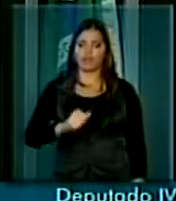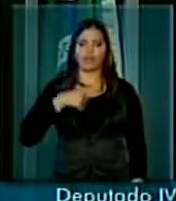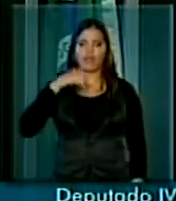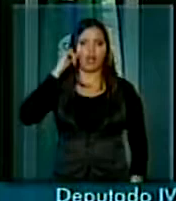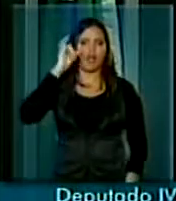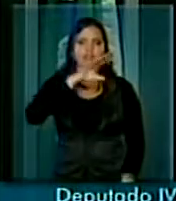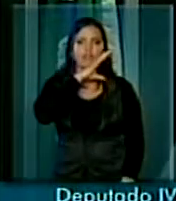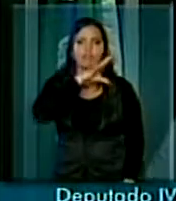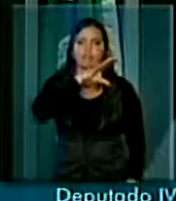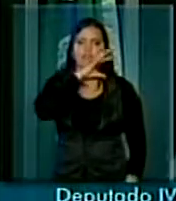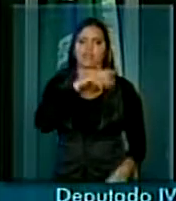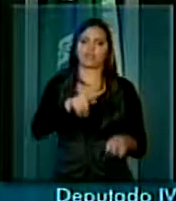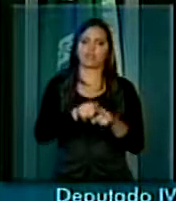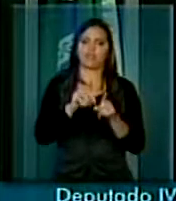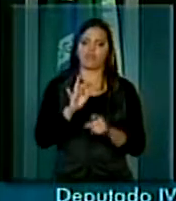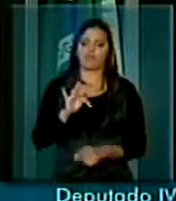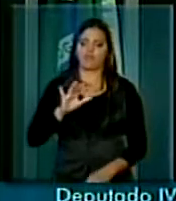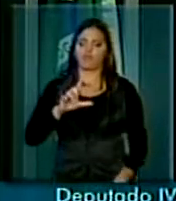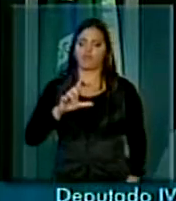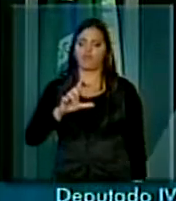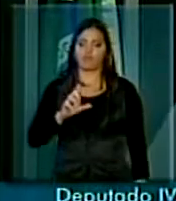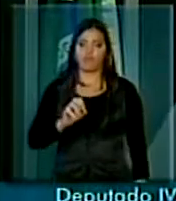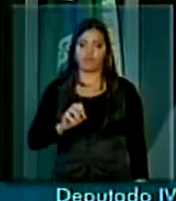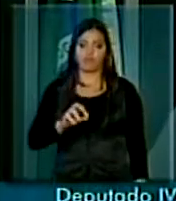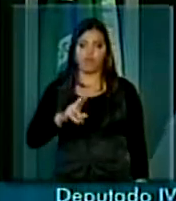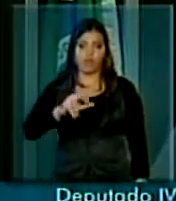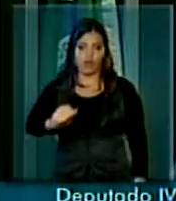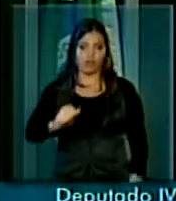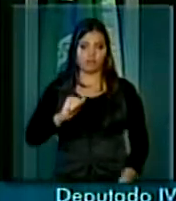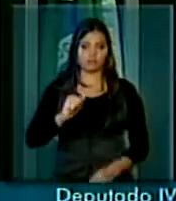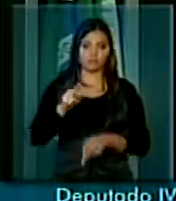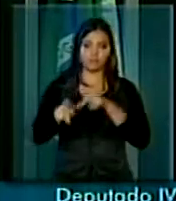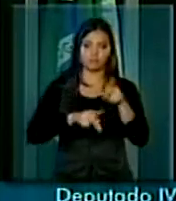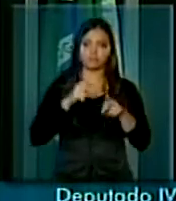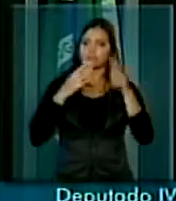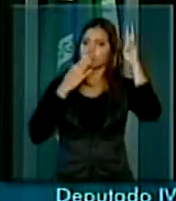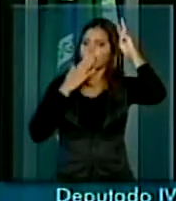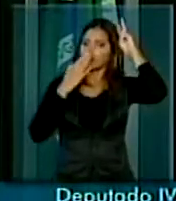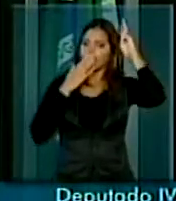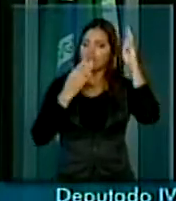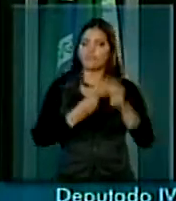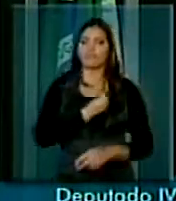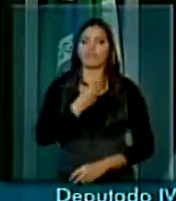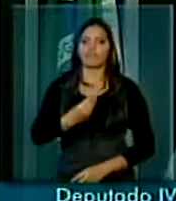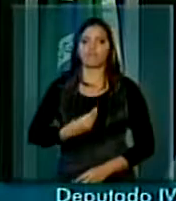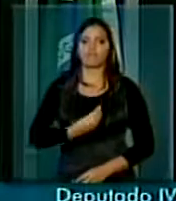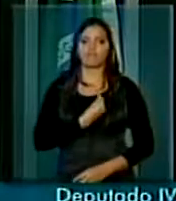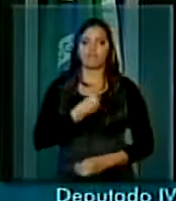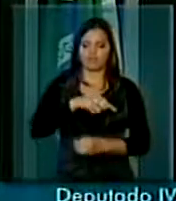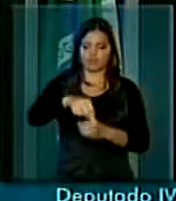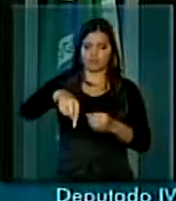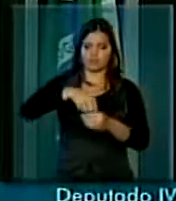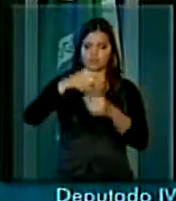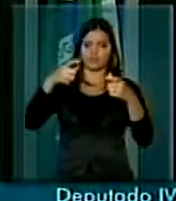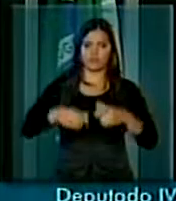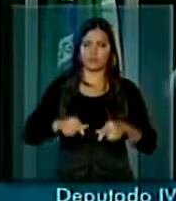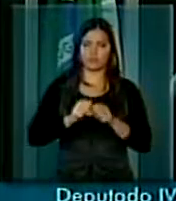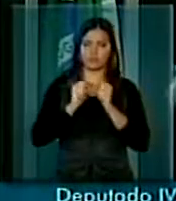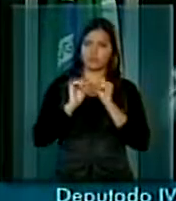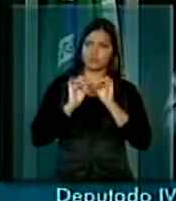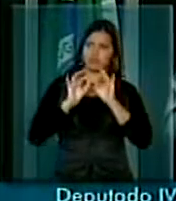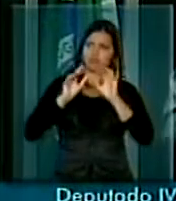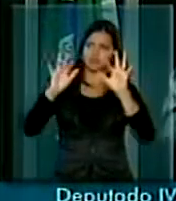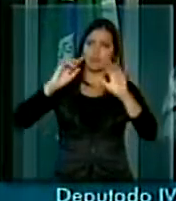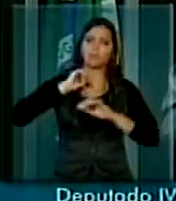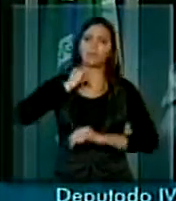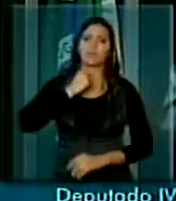flora, para as populações indígenas, para as populações que vivem nesse entorno, para a emissão de CO2, todas